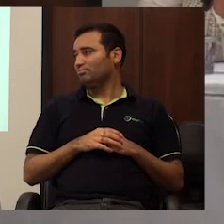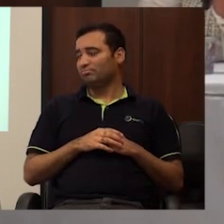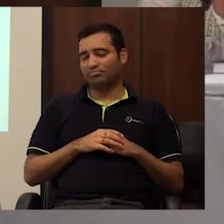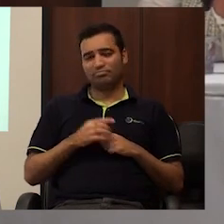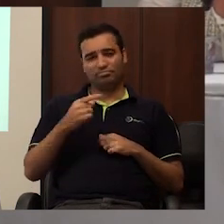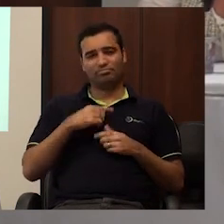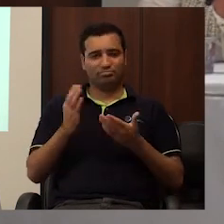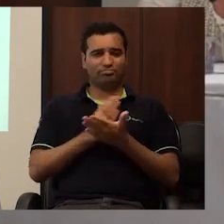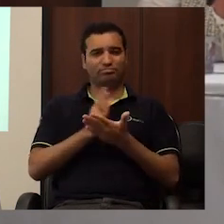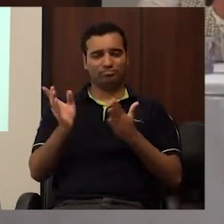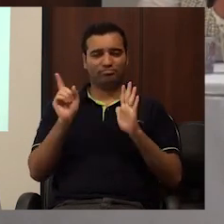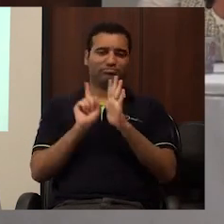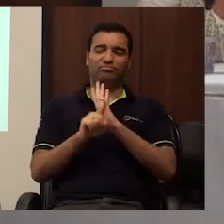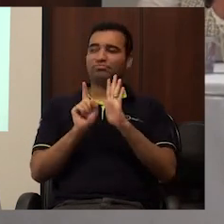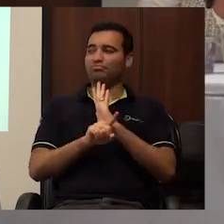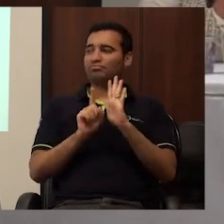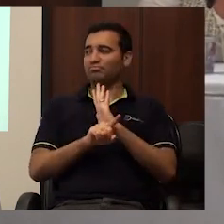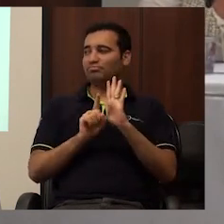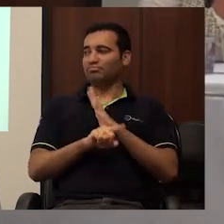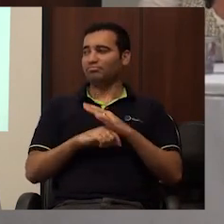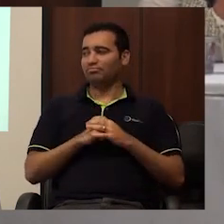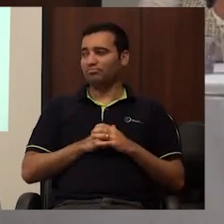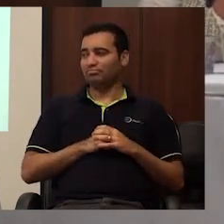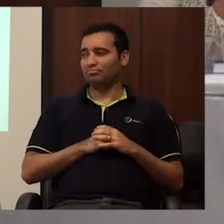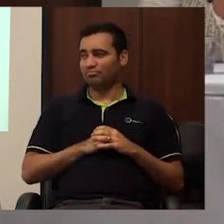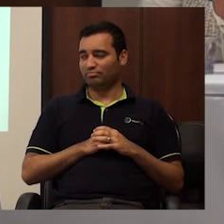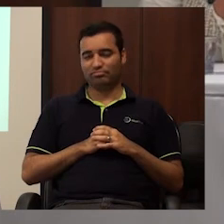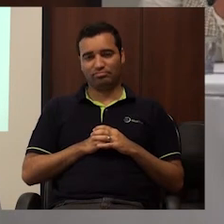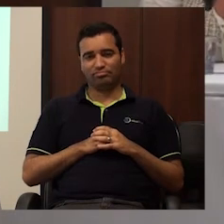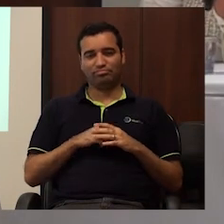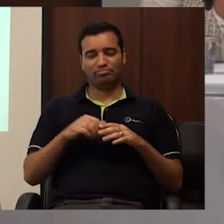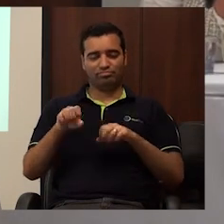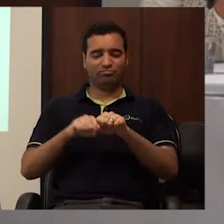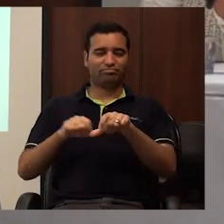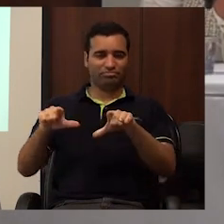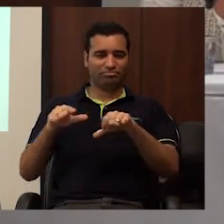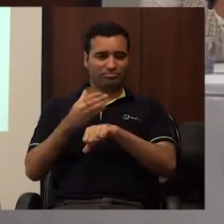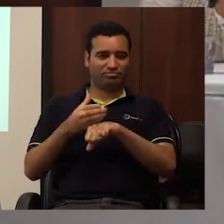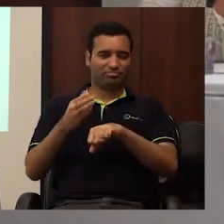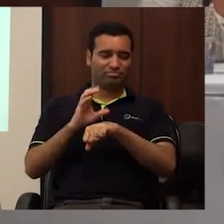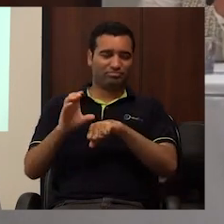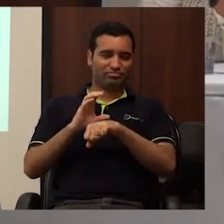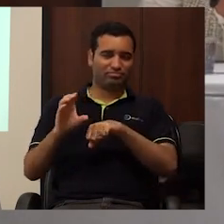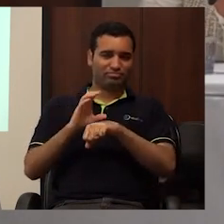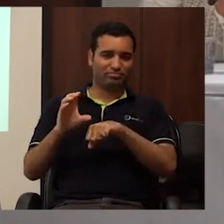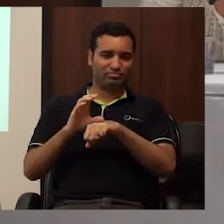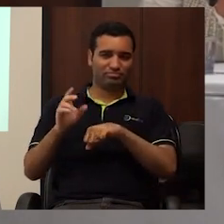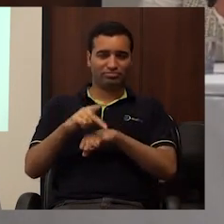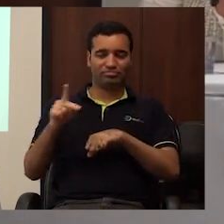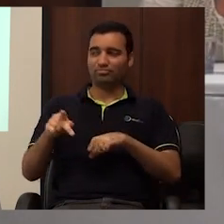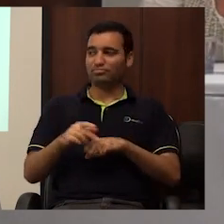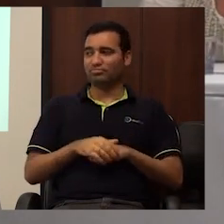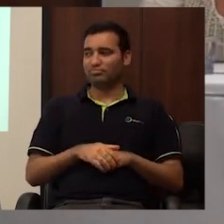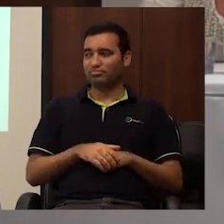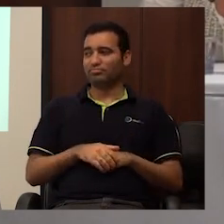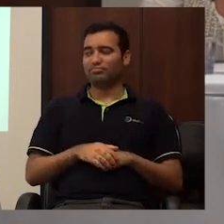deixado algumas perguntas, né, trazido algumas perguntas com relação à formação de professores, né, quem são